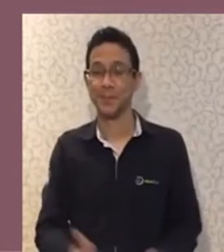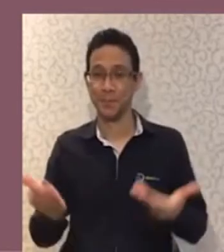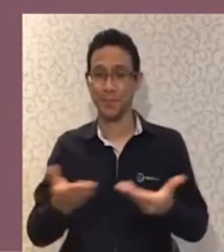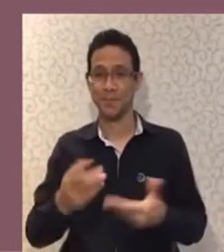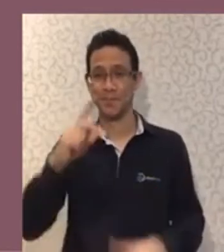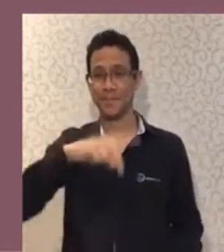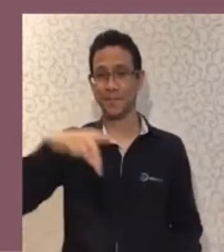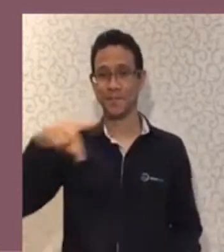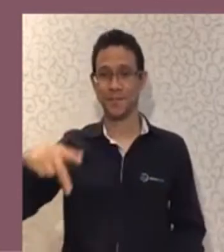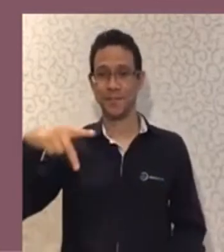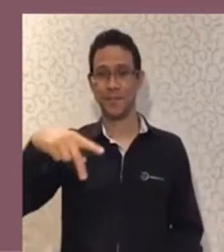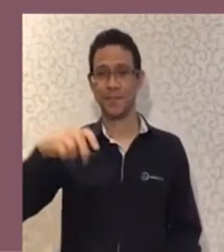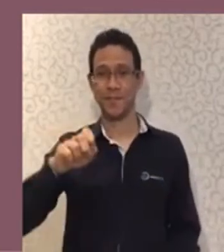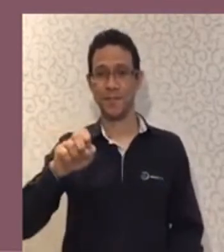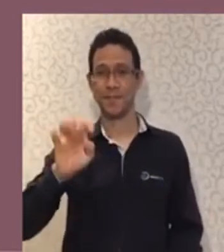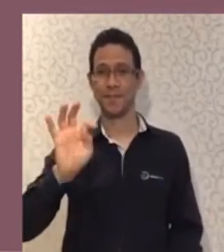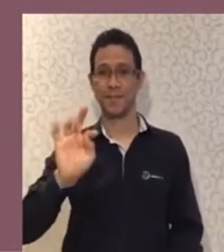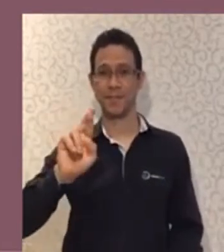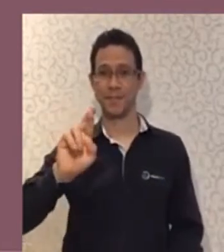Petronília falou de um canto,